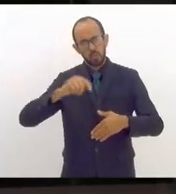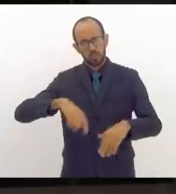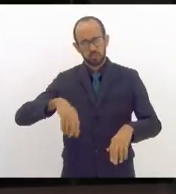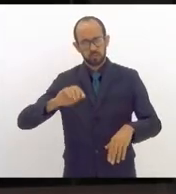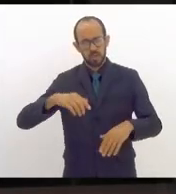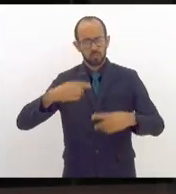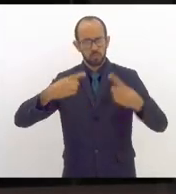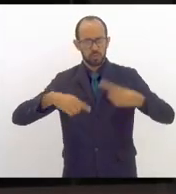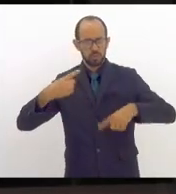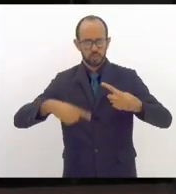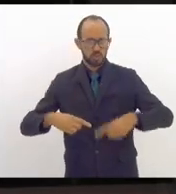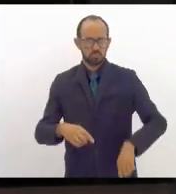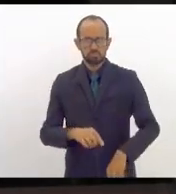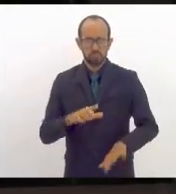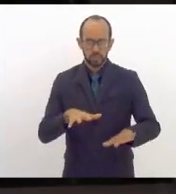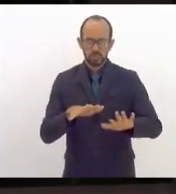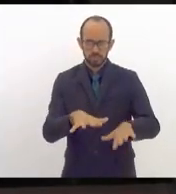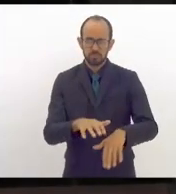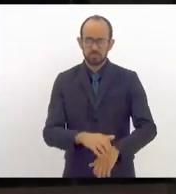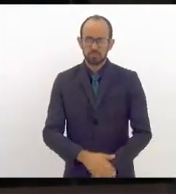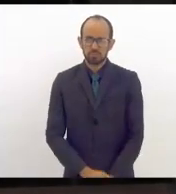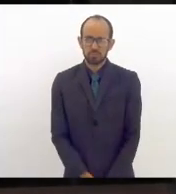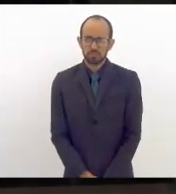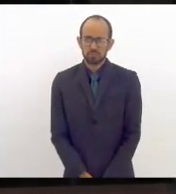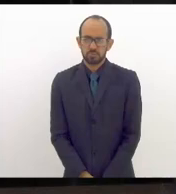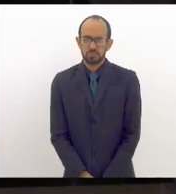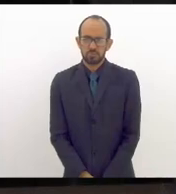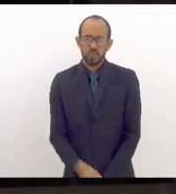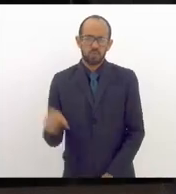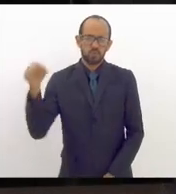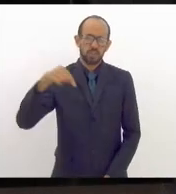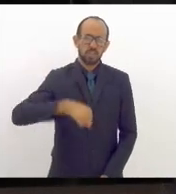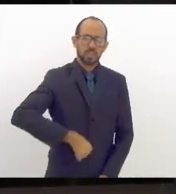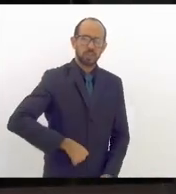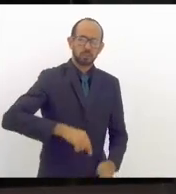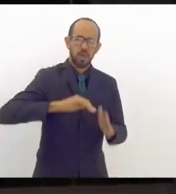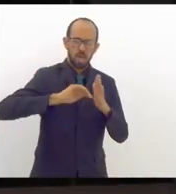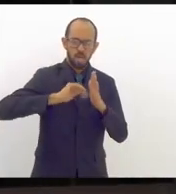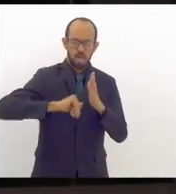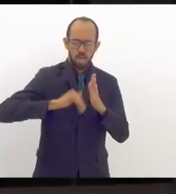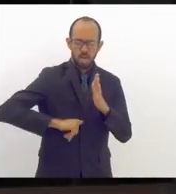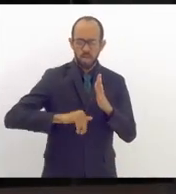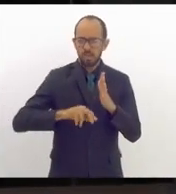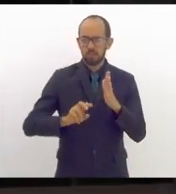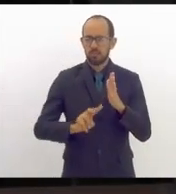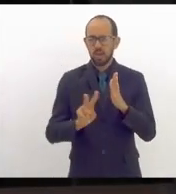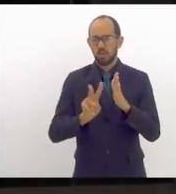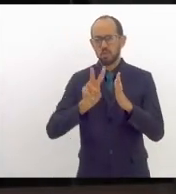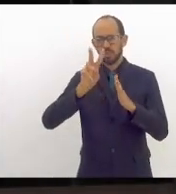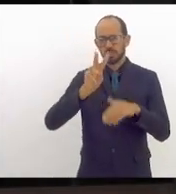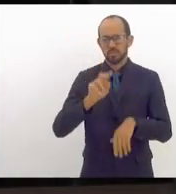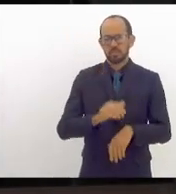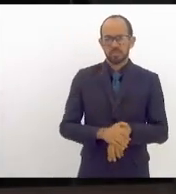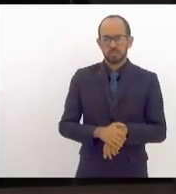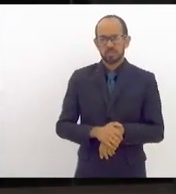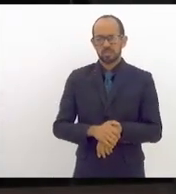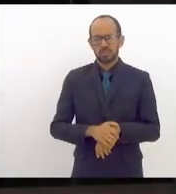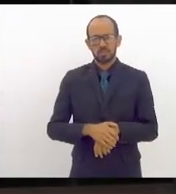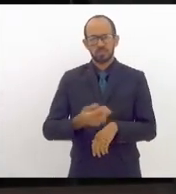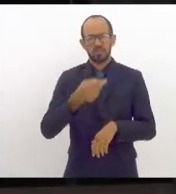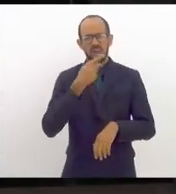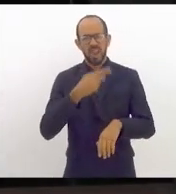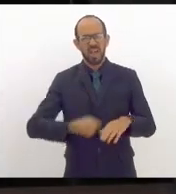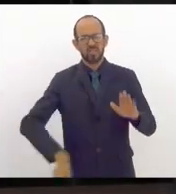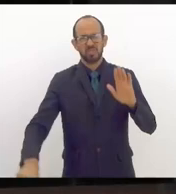daí quer dizer vir para desqualificar vir para fazer Apologia do crime